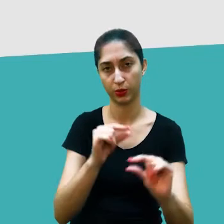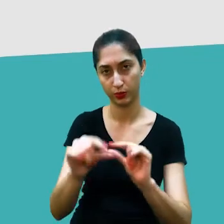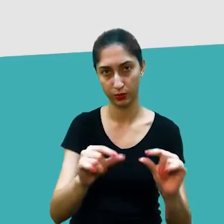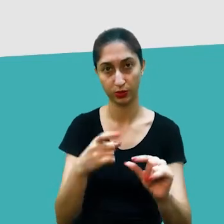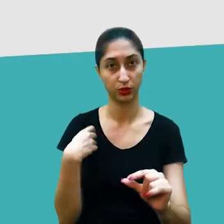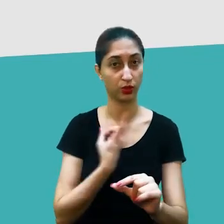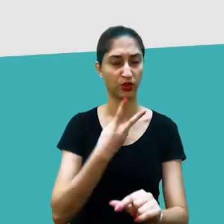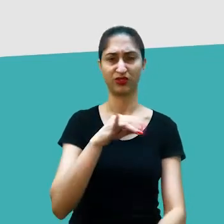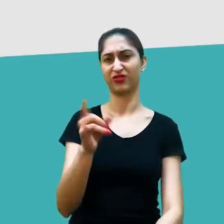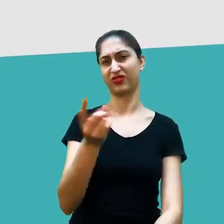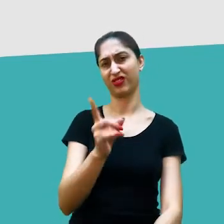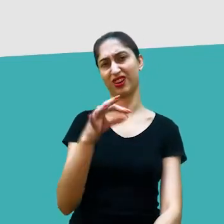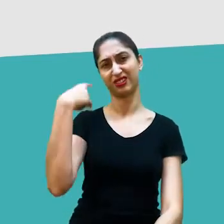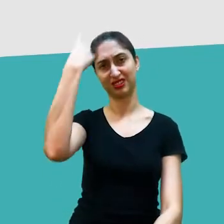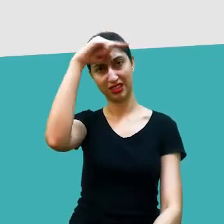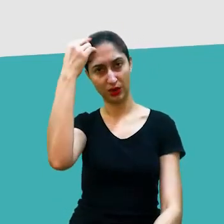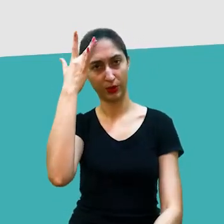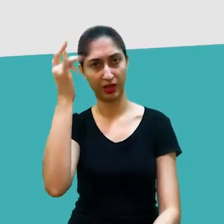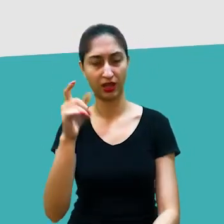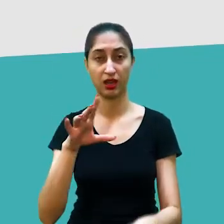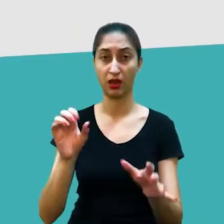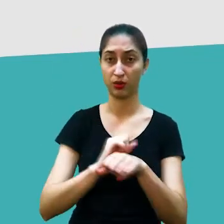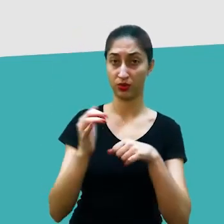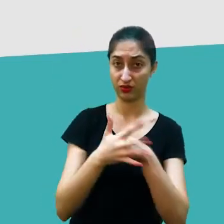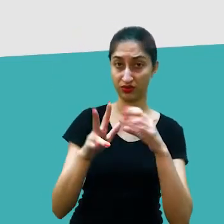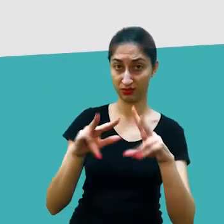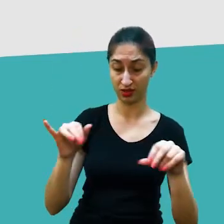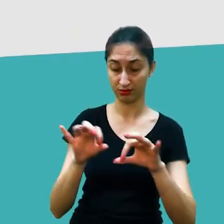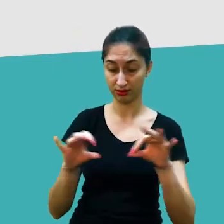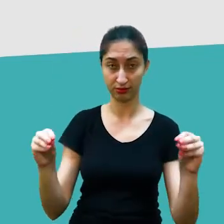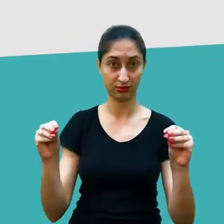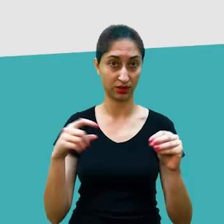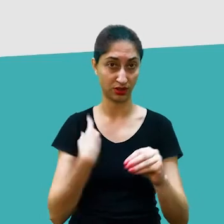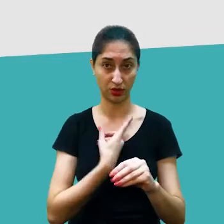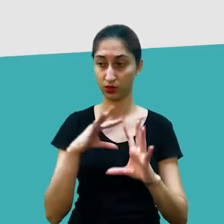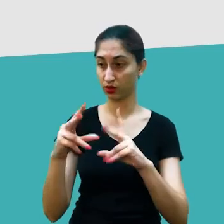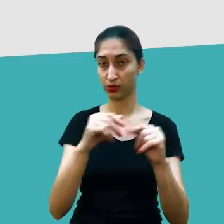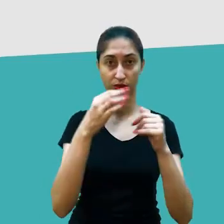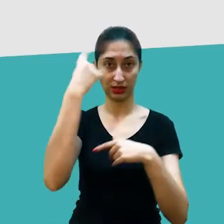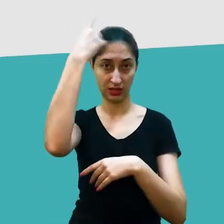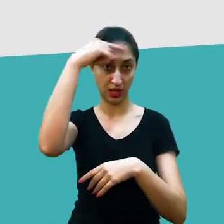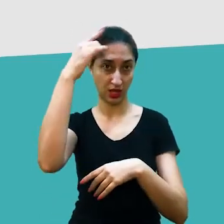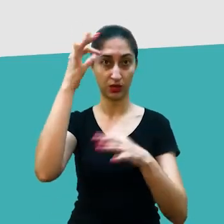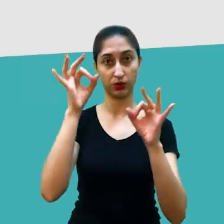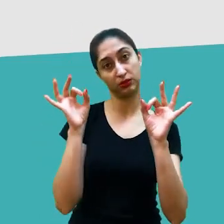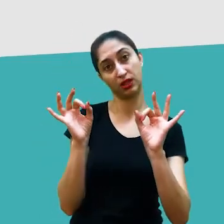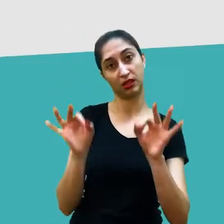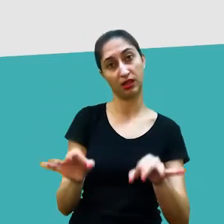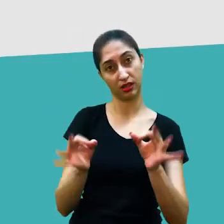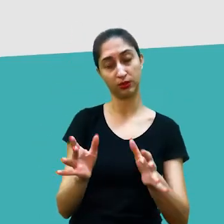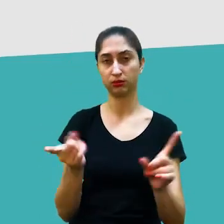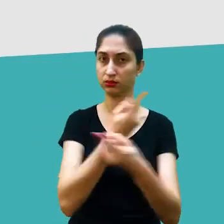vamos virar santinhos amanhã ou quando a pandemia realmente passar, a gente vai ficar todos uns anjinhos com auréolazinhas. Não,